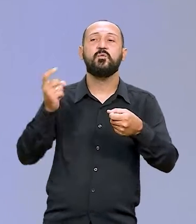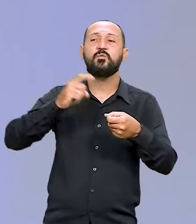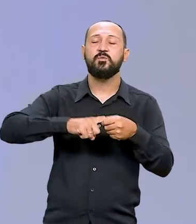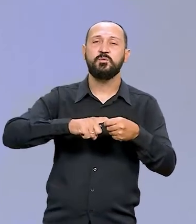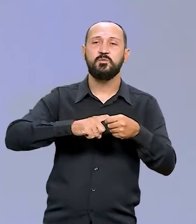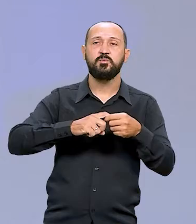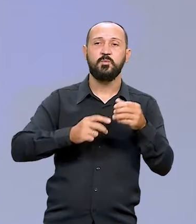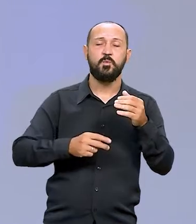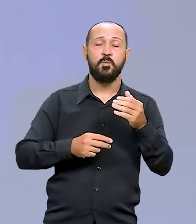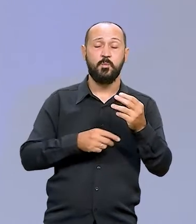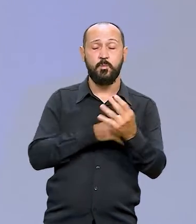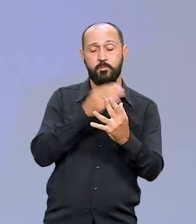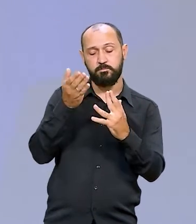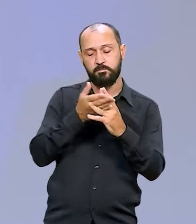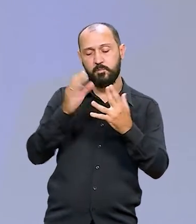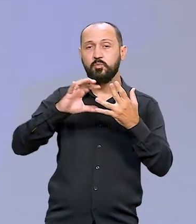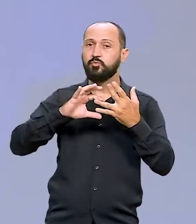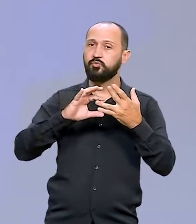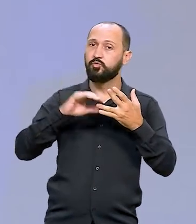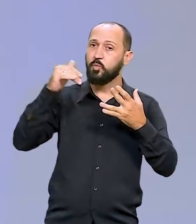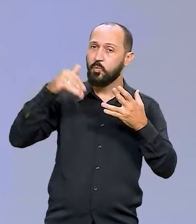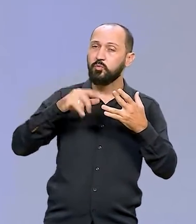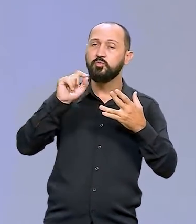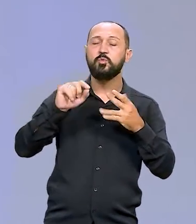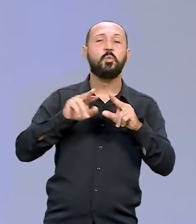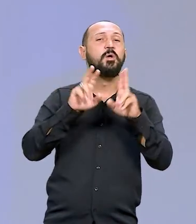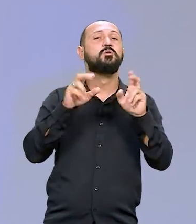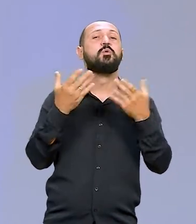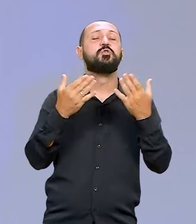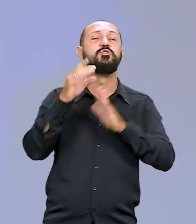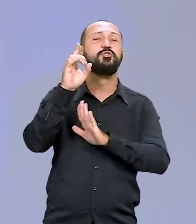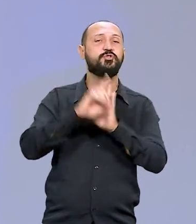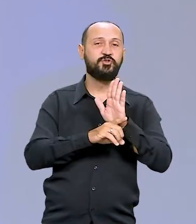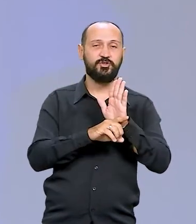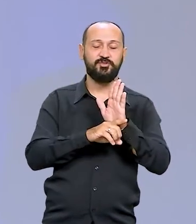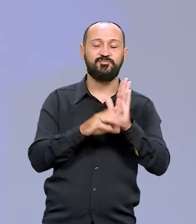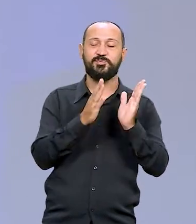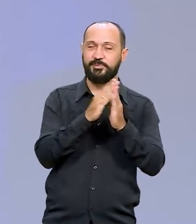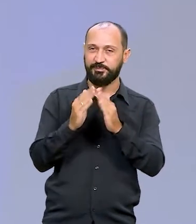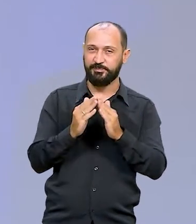A gente volta agora para o nosso segundo e último bloco do Ponto de Vista. O assunto hoje é